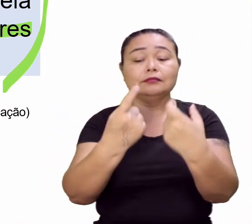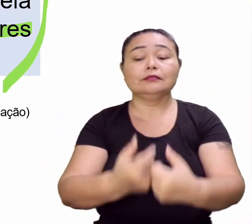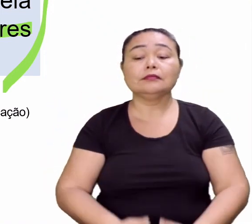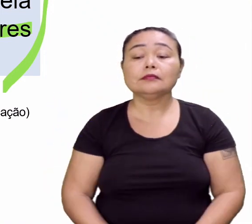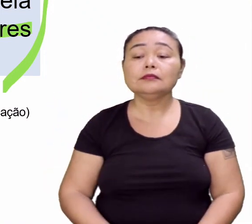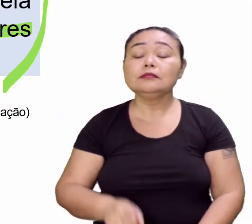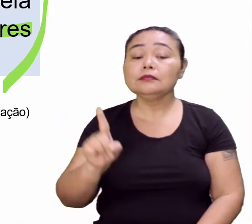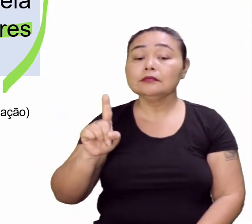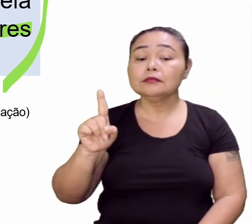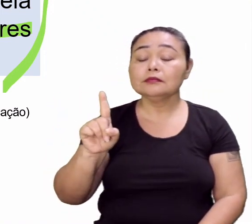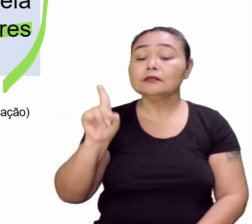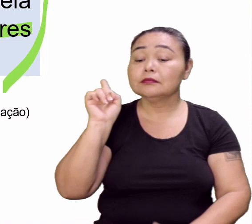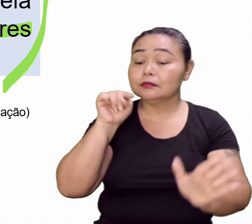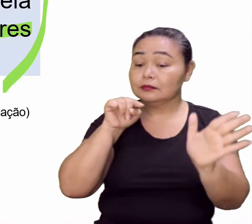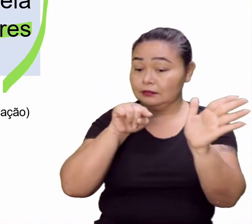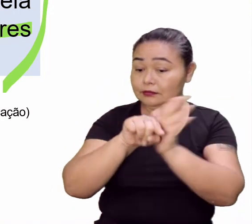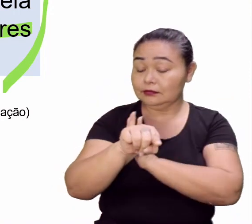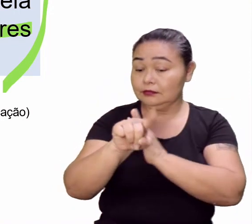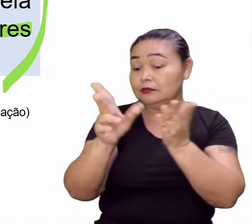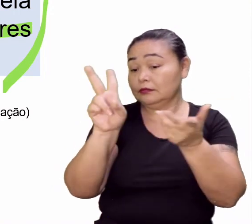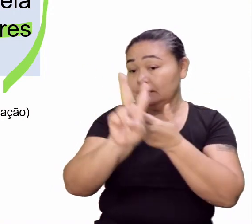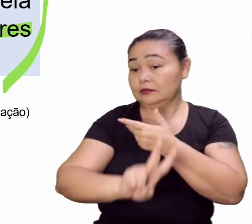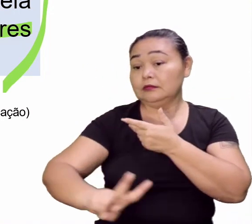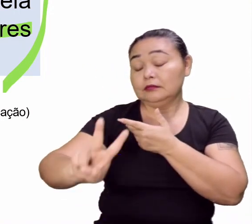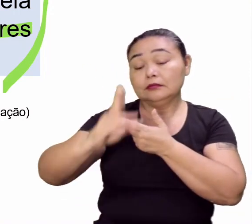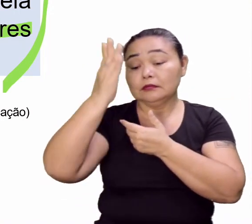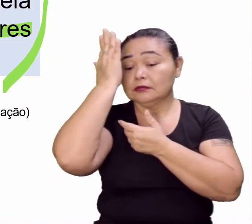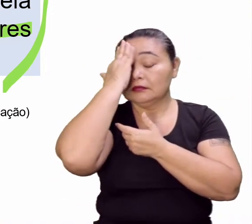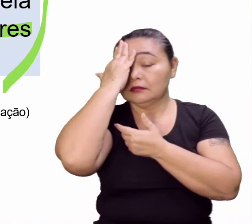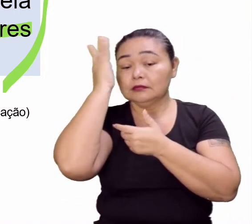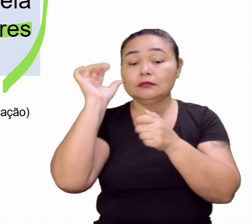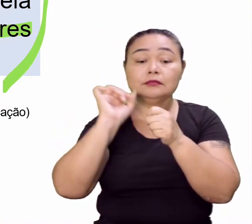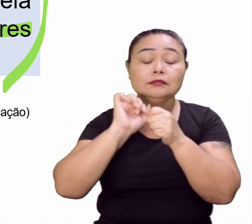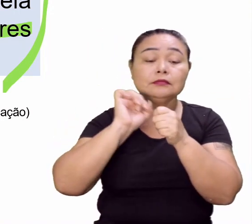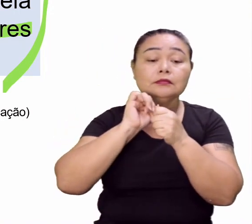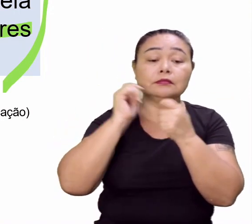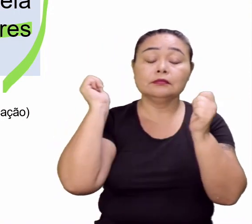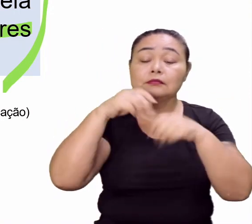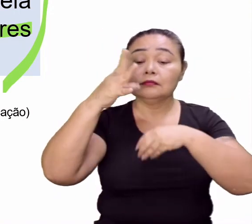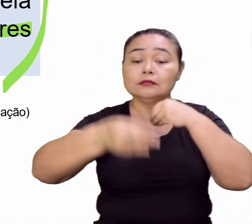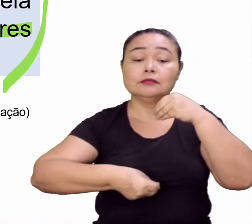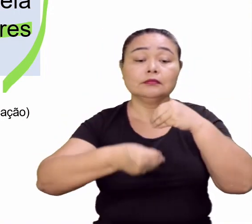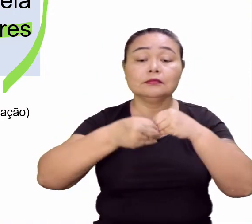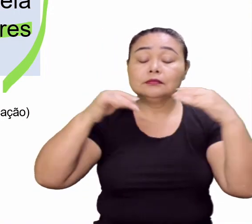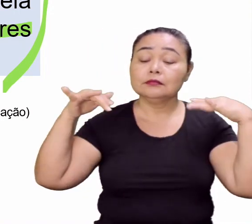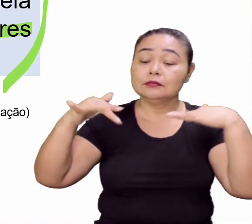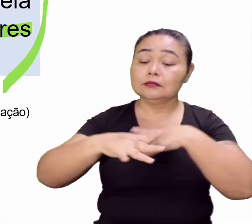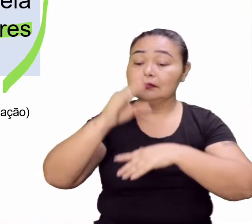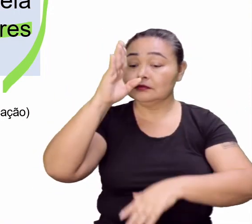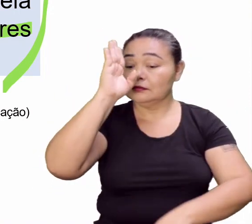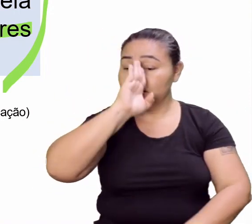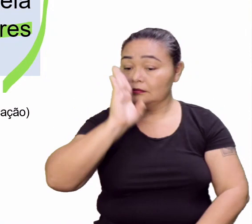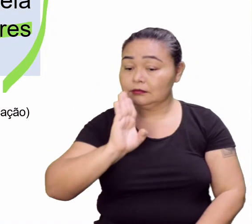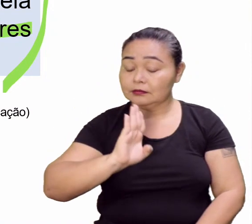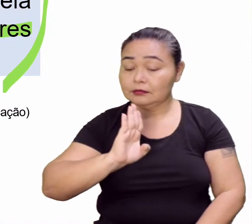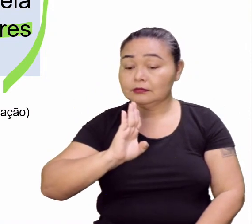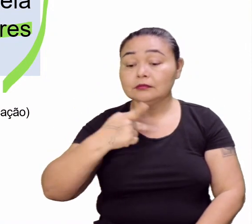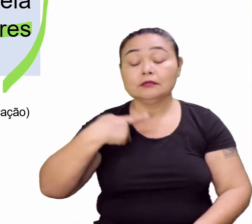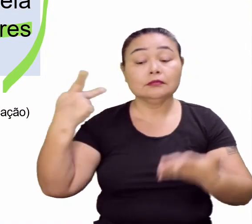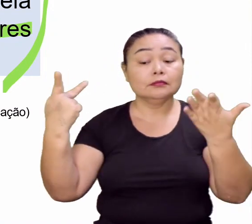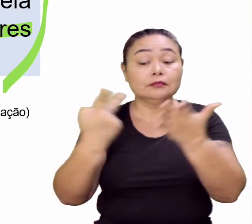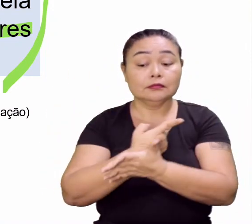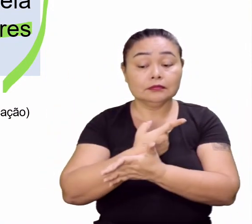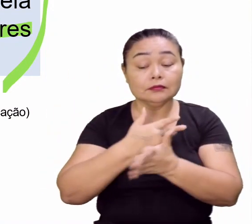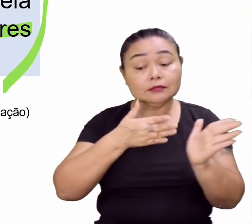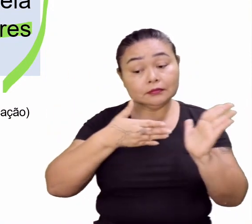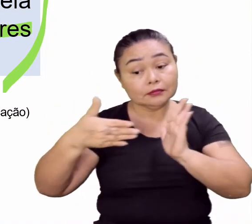observação. E numa questão de vestibular, eu quero saber os fatores que contribuíram para a urbanização do Brasil. Não aconteceu no